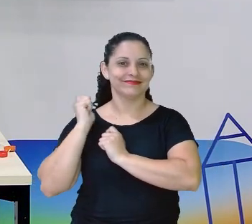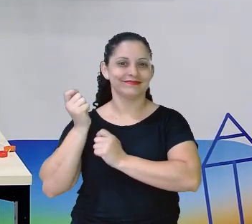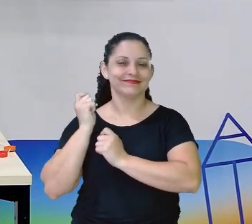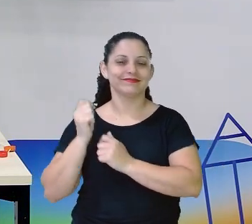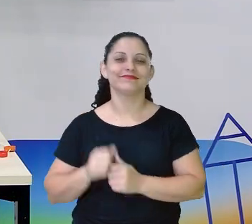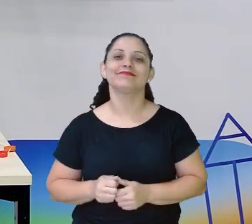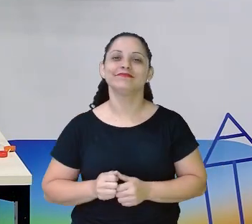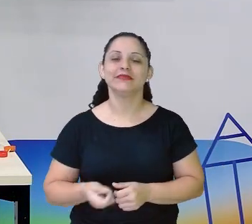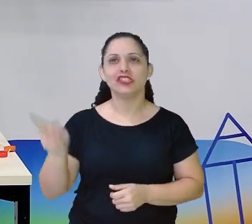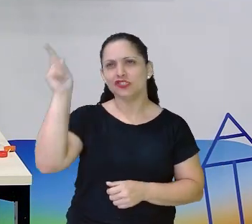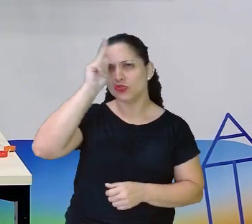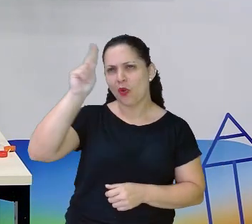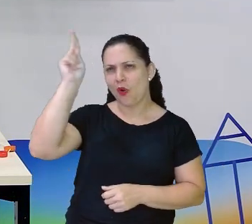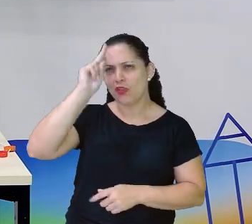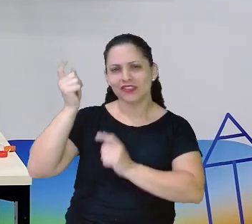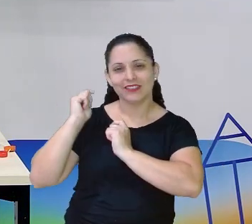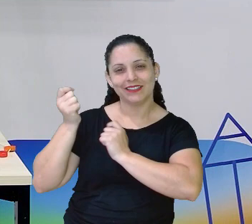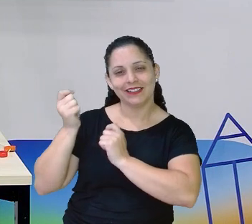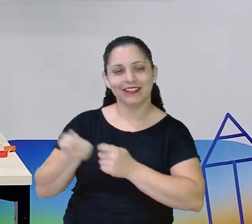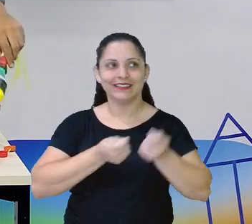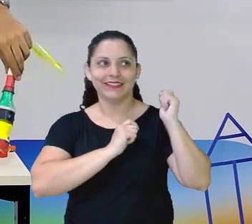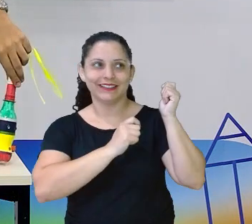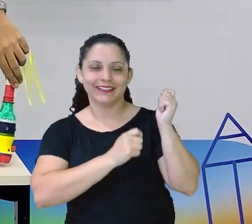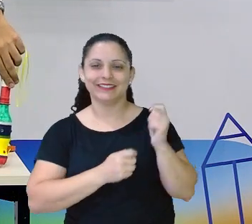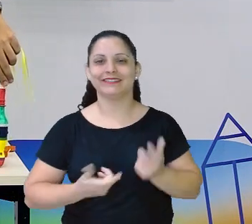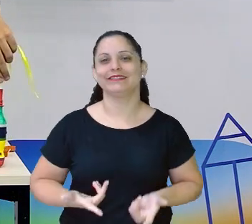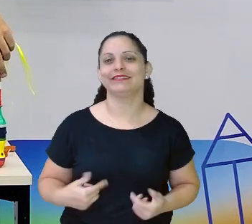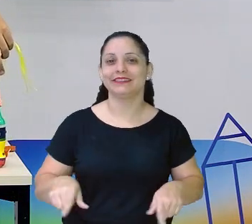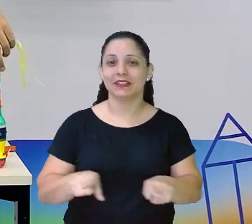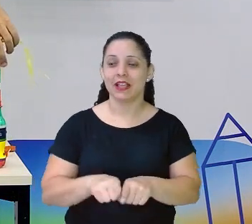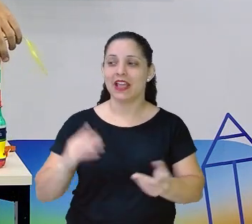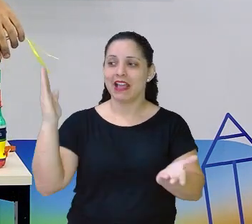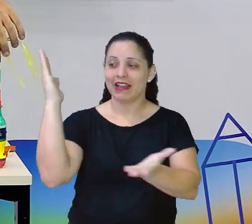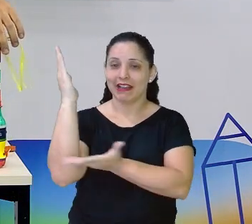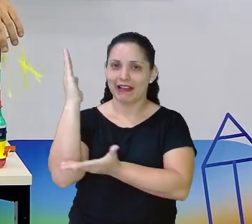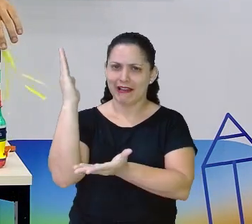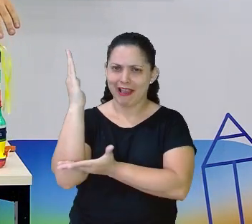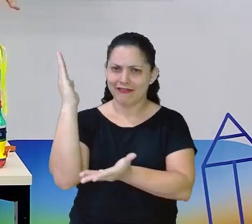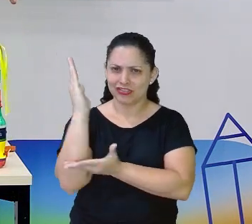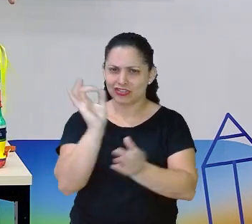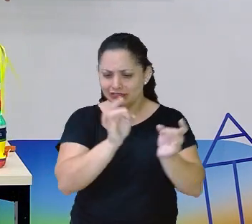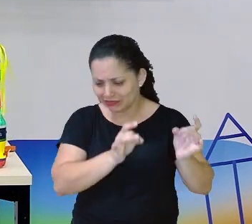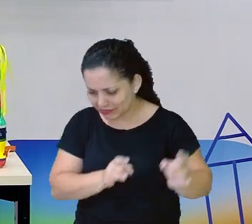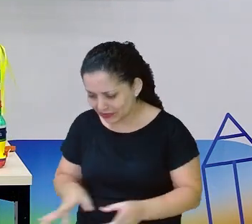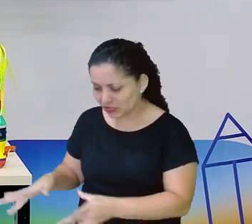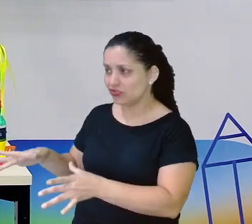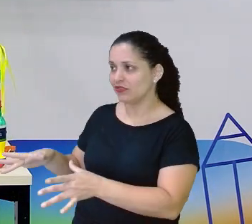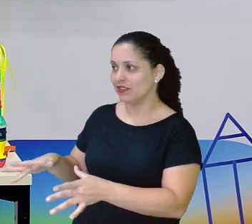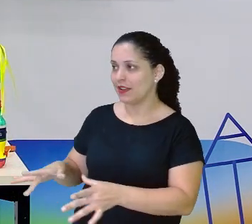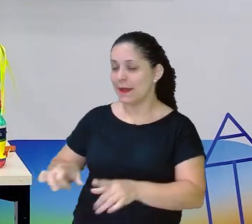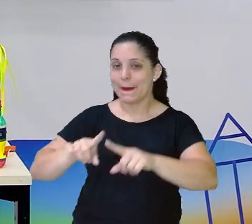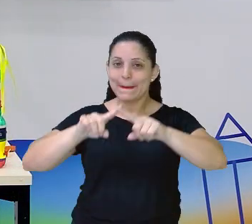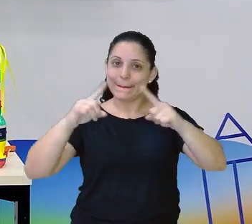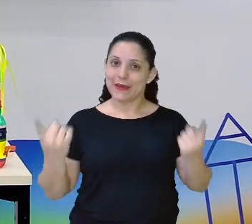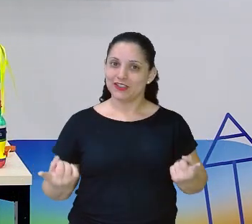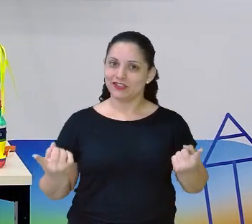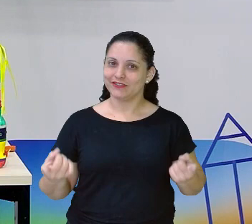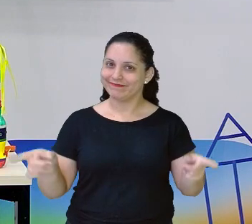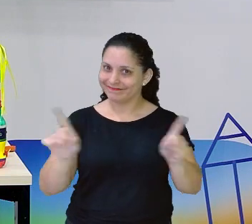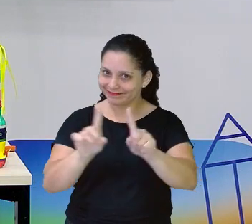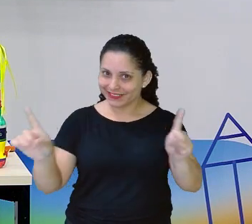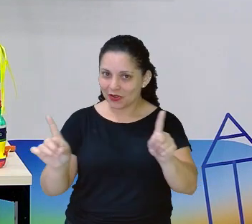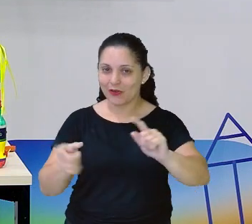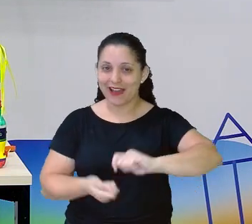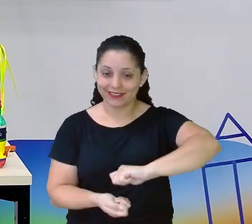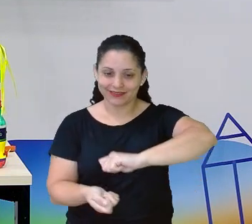Eu uso para contar histórias. Garrafas PET que iriam parar no lixo, mas não vão mais. Vai